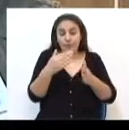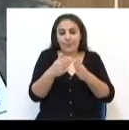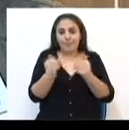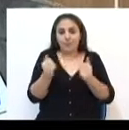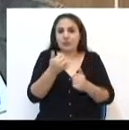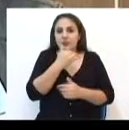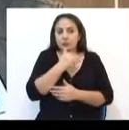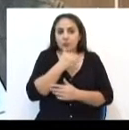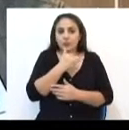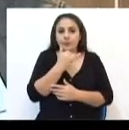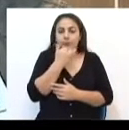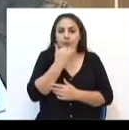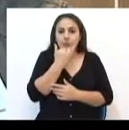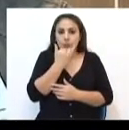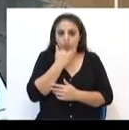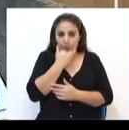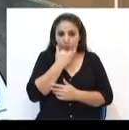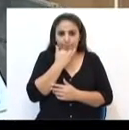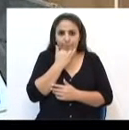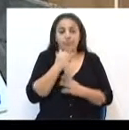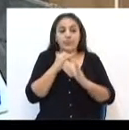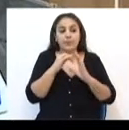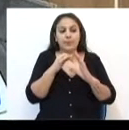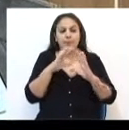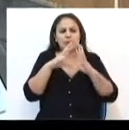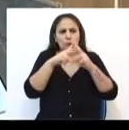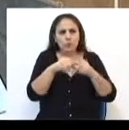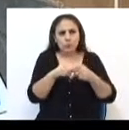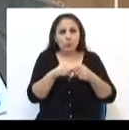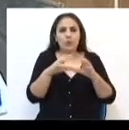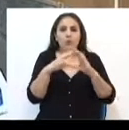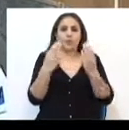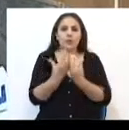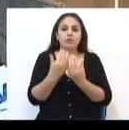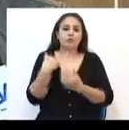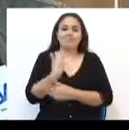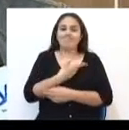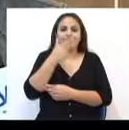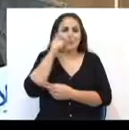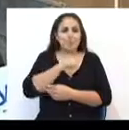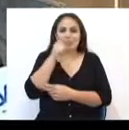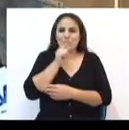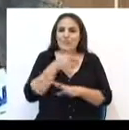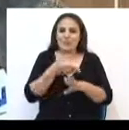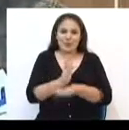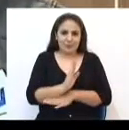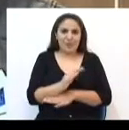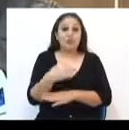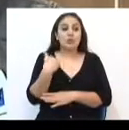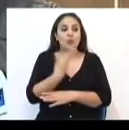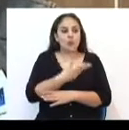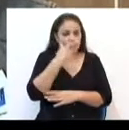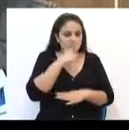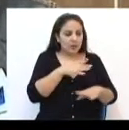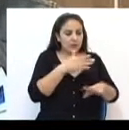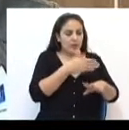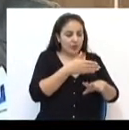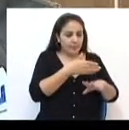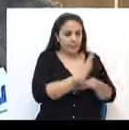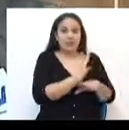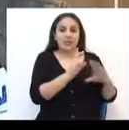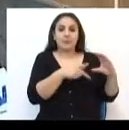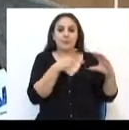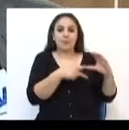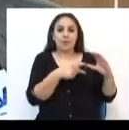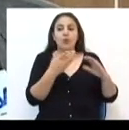isso para o Vanderlei, mas também para toda a comunidade, que nós não conseguimos tê-lo aprovado. Nós aprovamos na Câmara, o prefeito